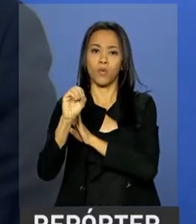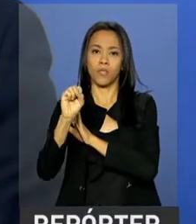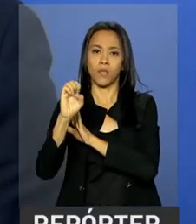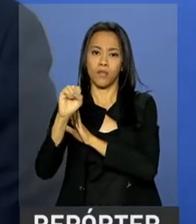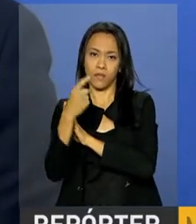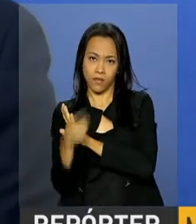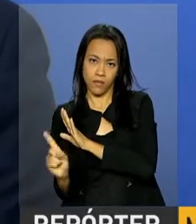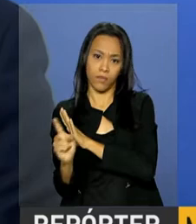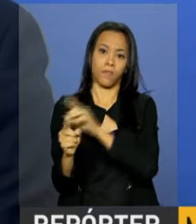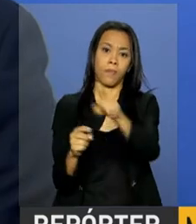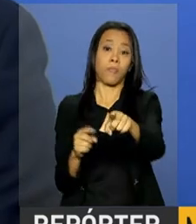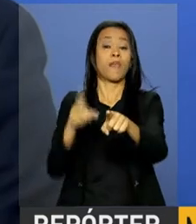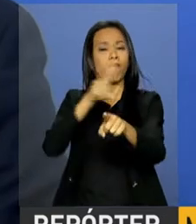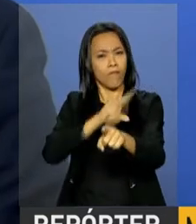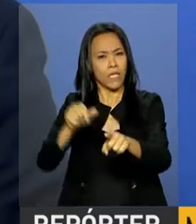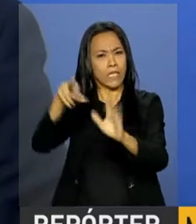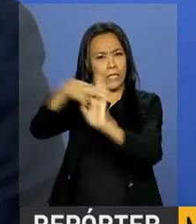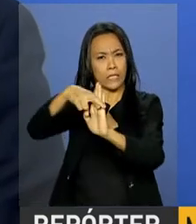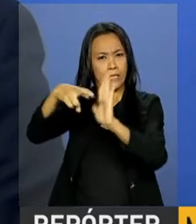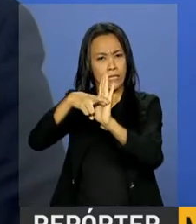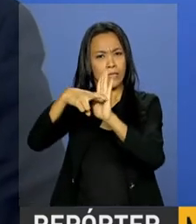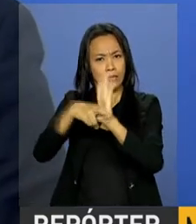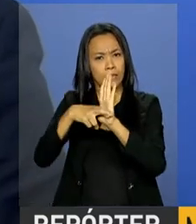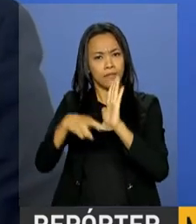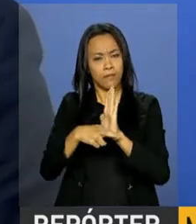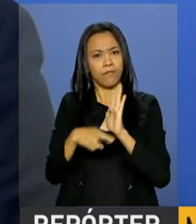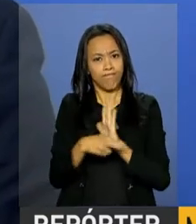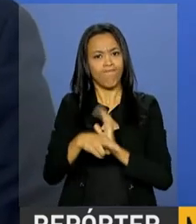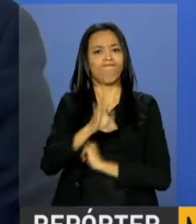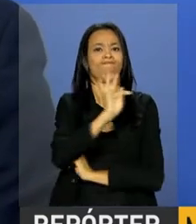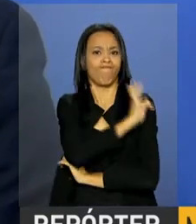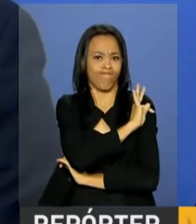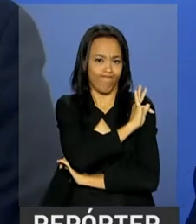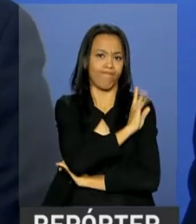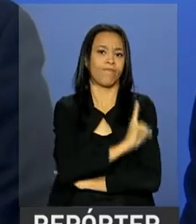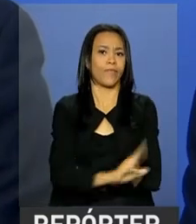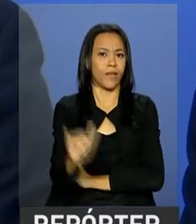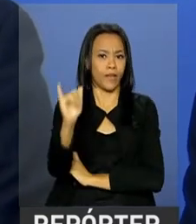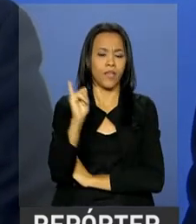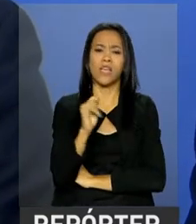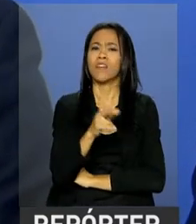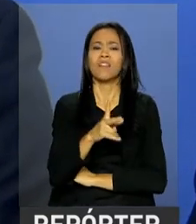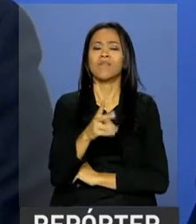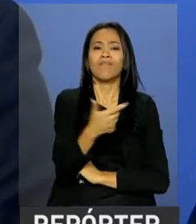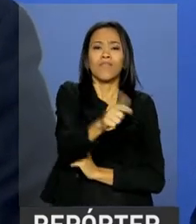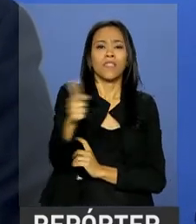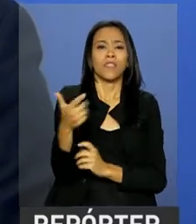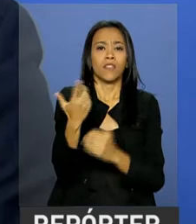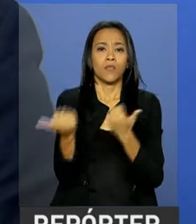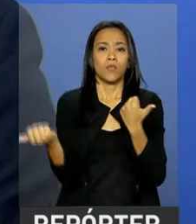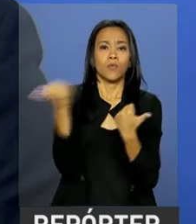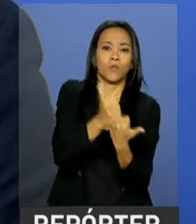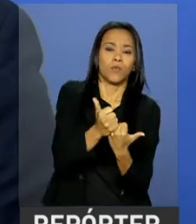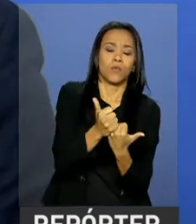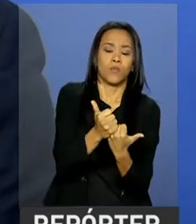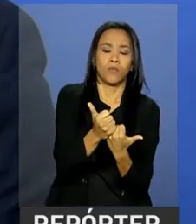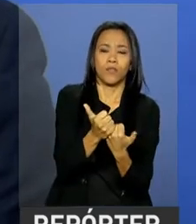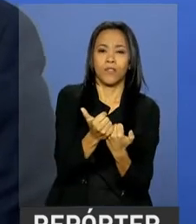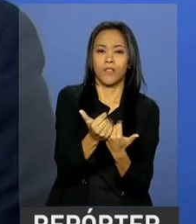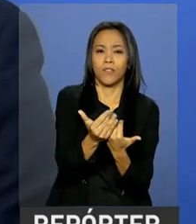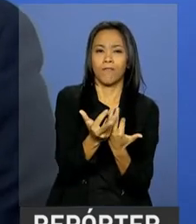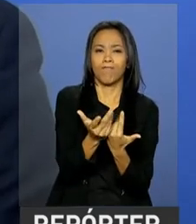sobre o máximo rigor técnico. Não haverá, em nenhum momento, a substituição